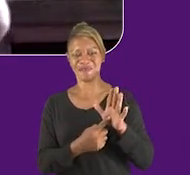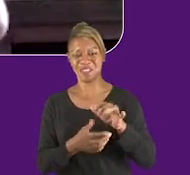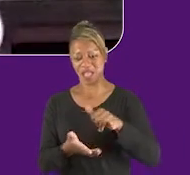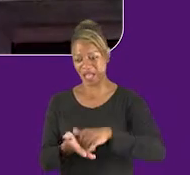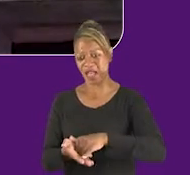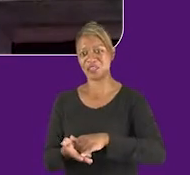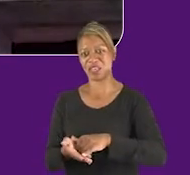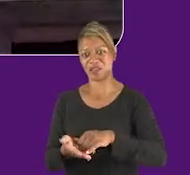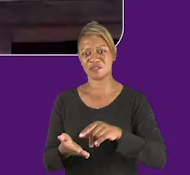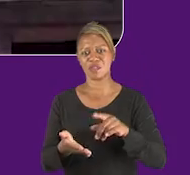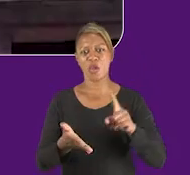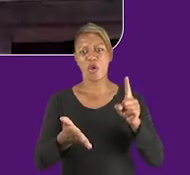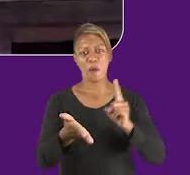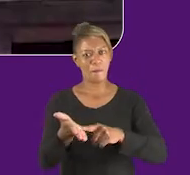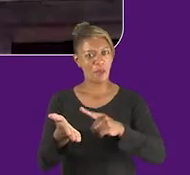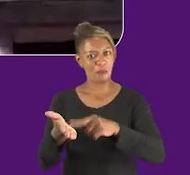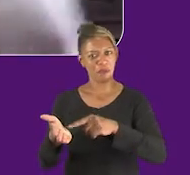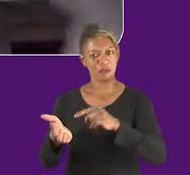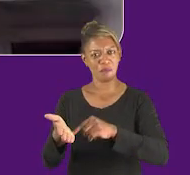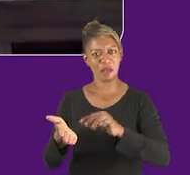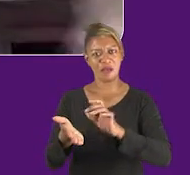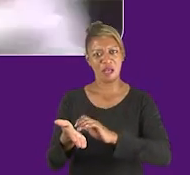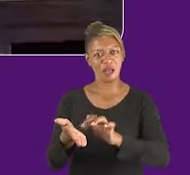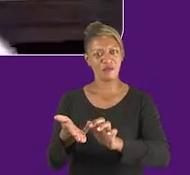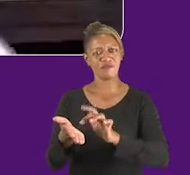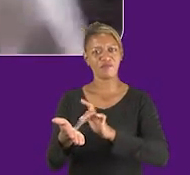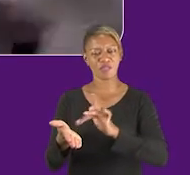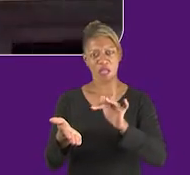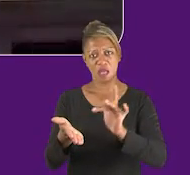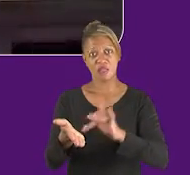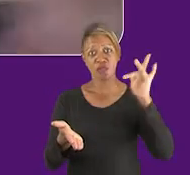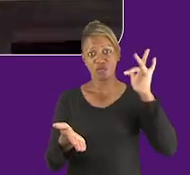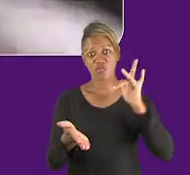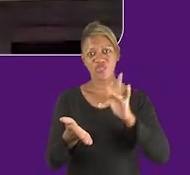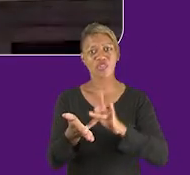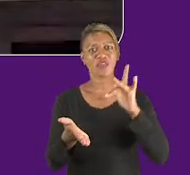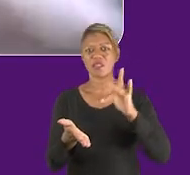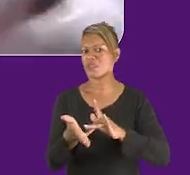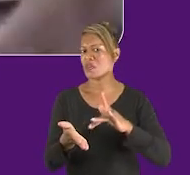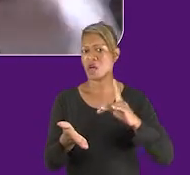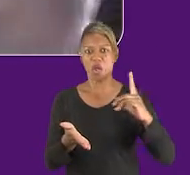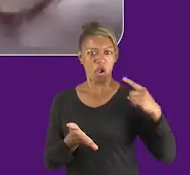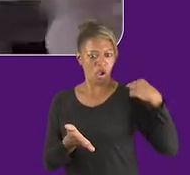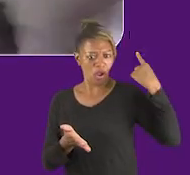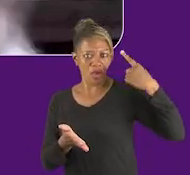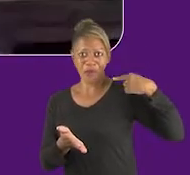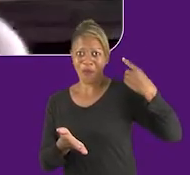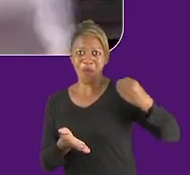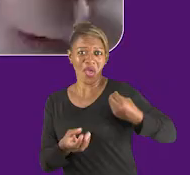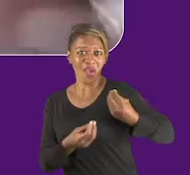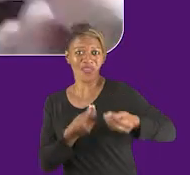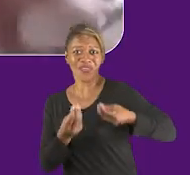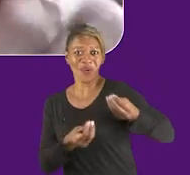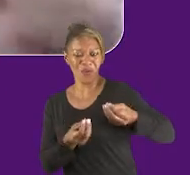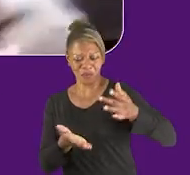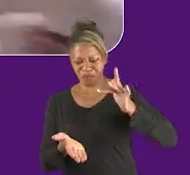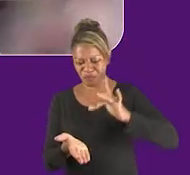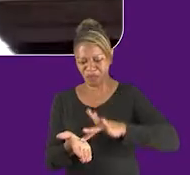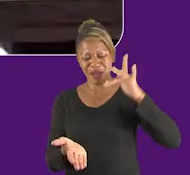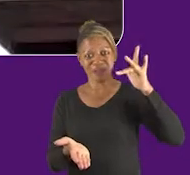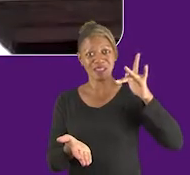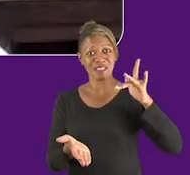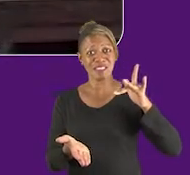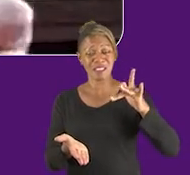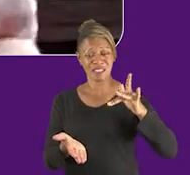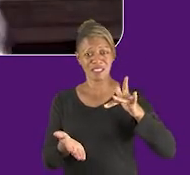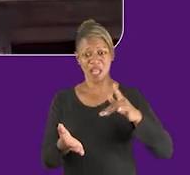pessoas tocavam ali é para poder Navegar e os engenheiros disse que aquilo era loucura não tinha como fazer isso numa tela de 7